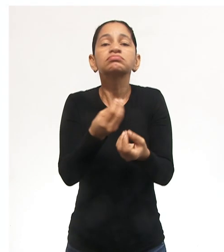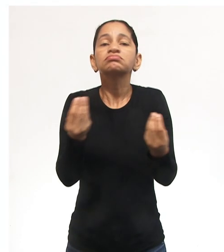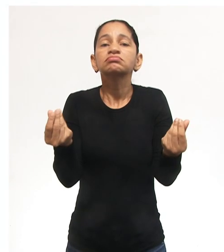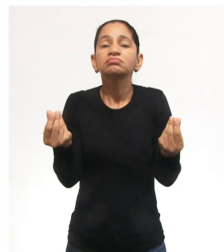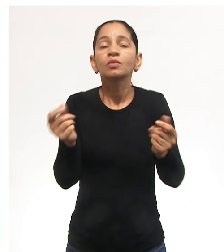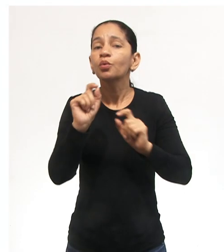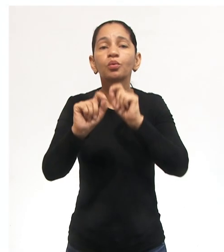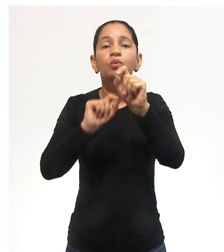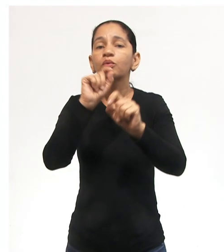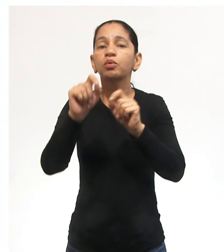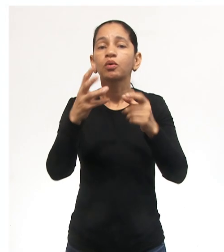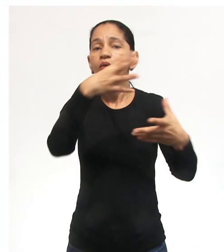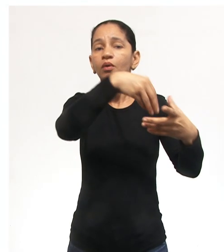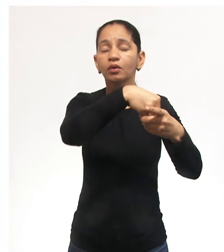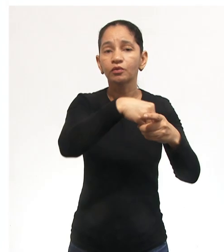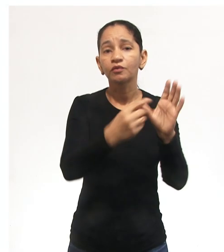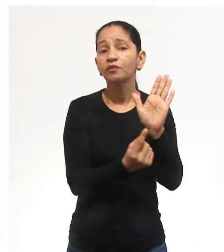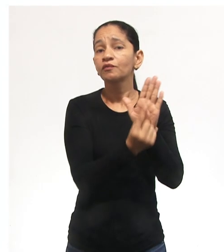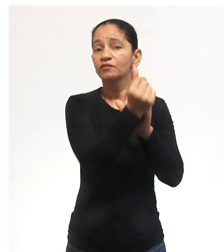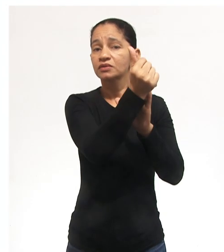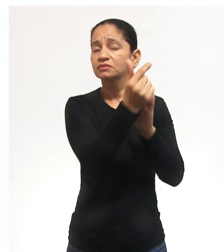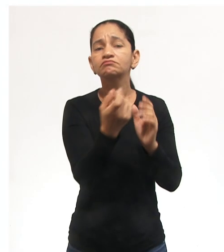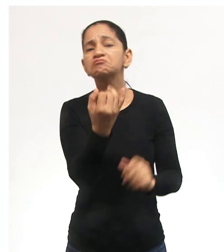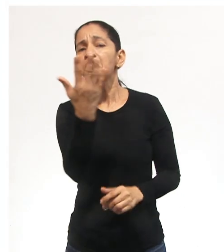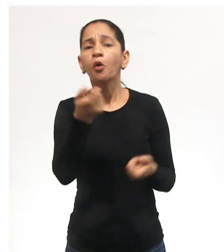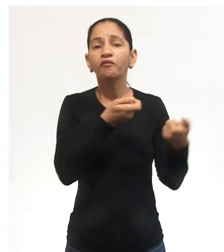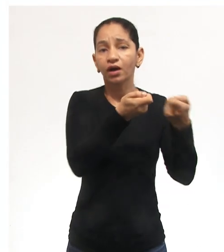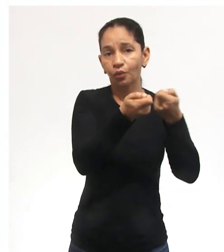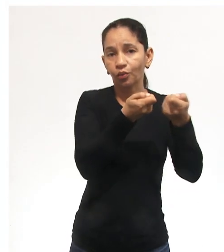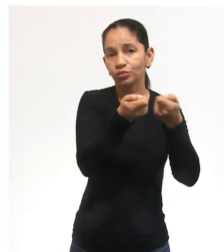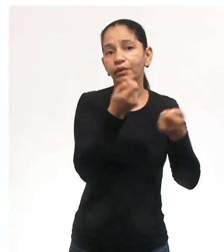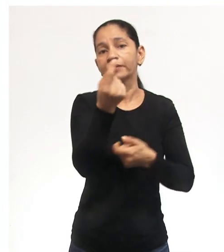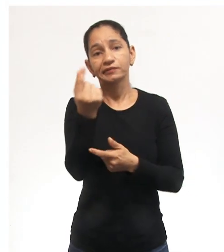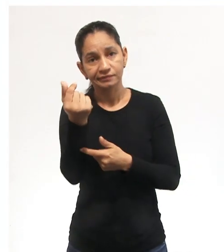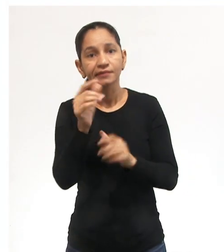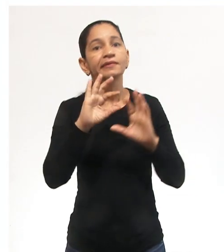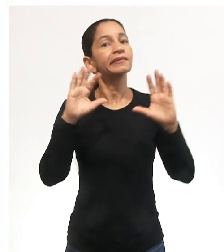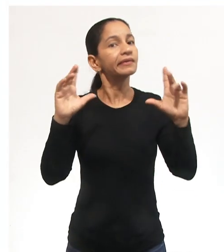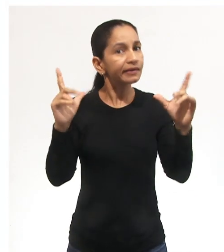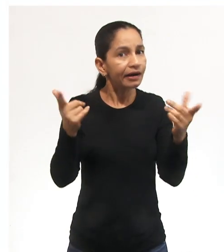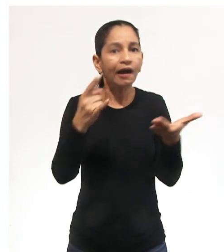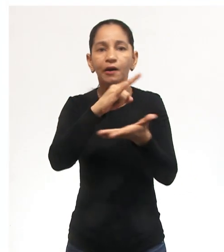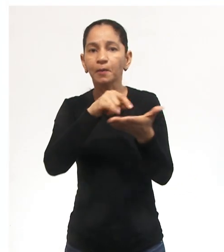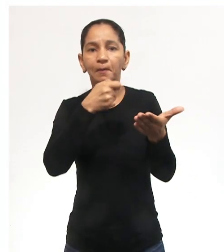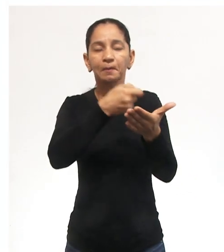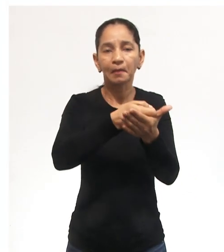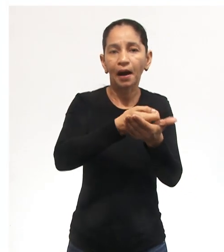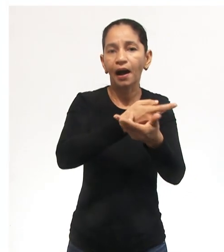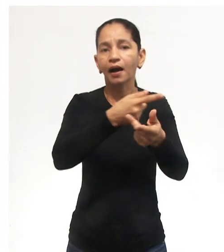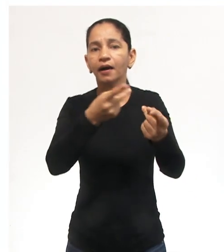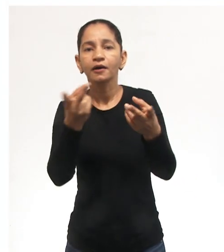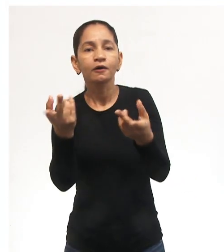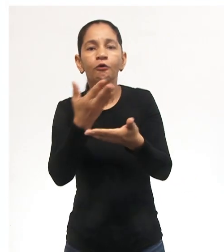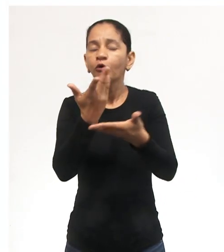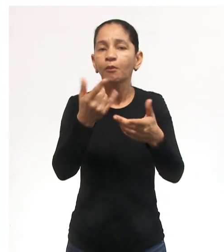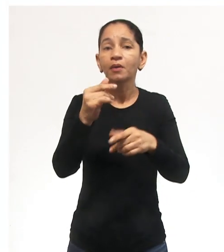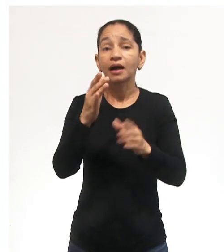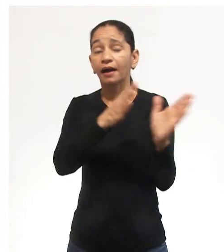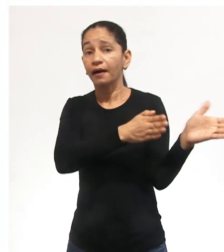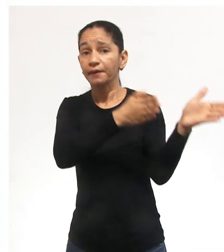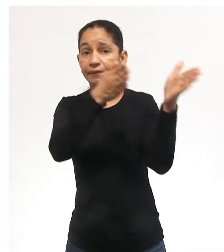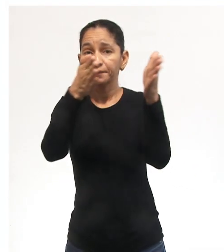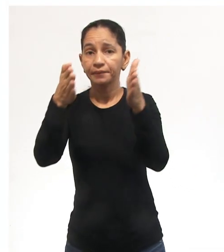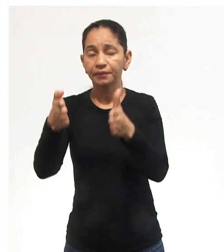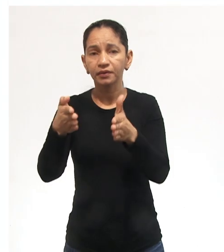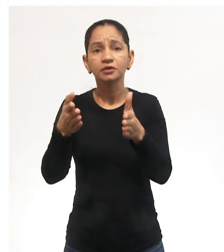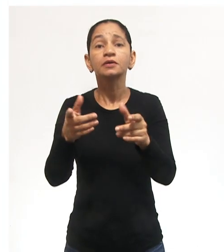está apontando. O financeiro, ele vai controlar as informações da parte financeira da empresa, estoque, compras e